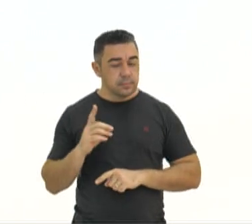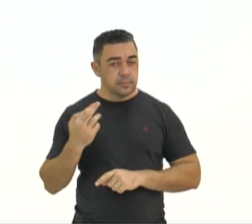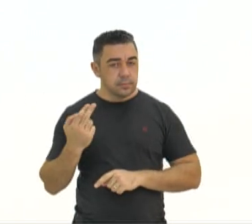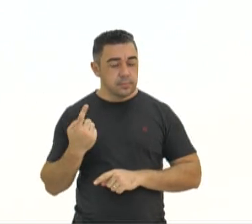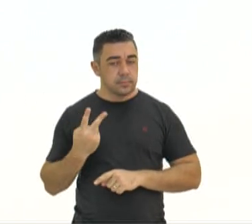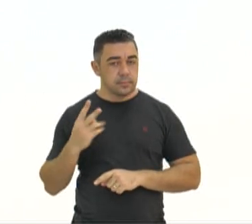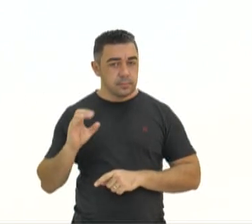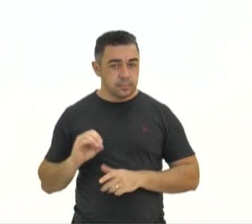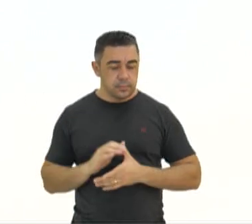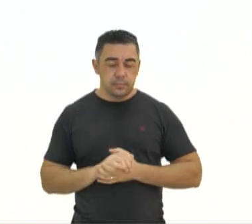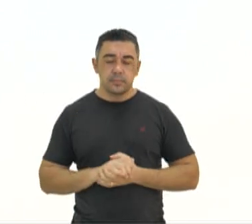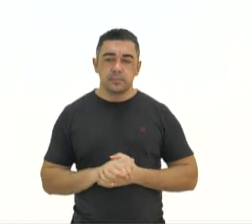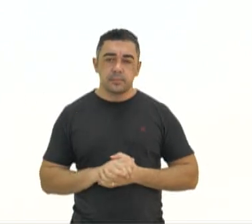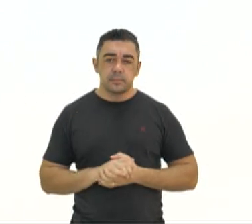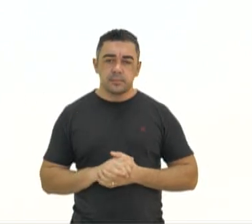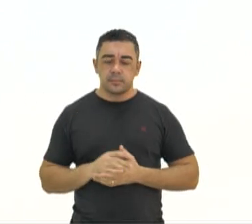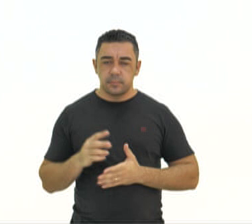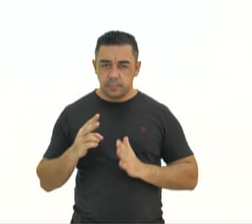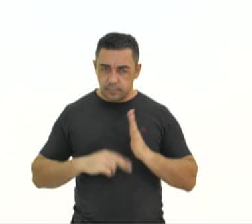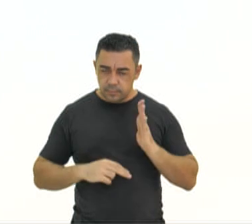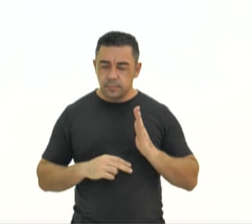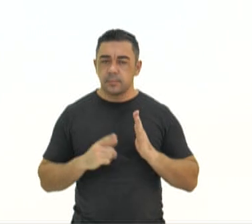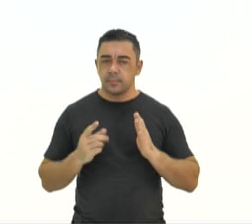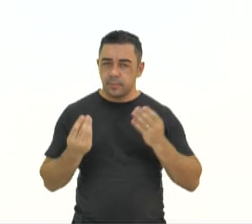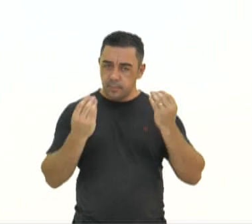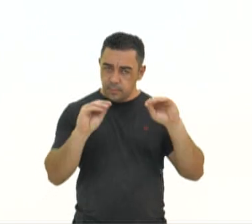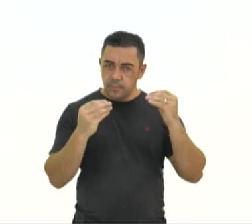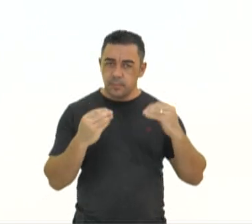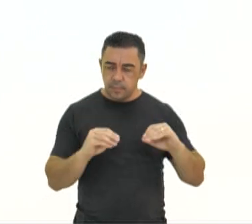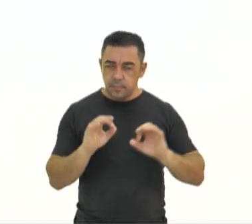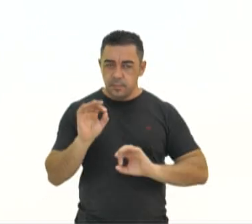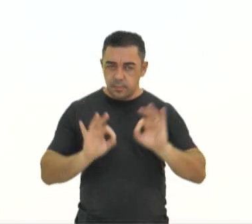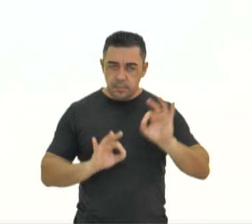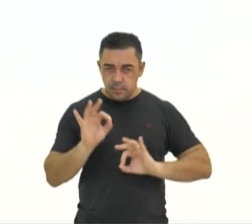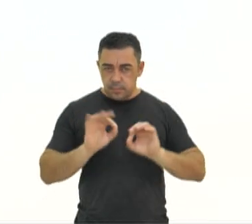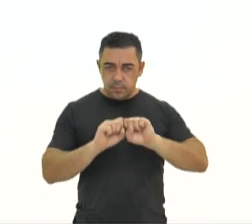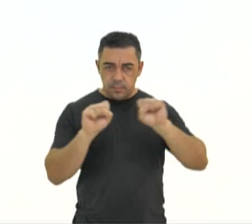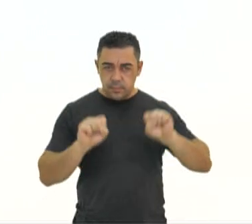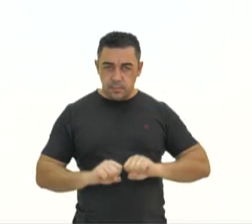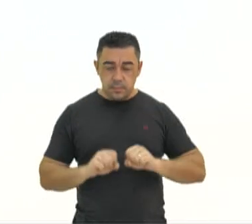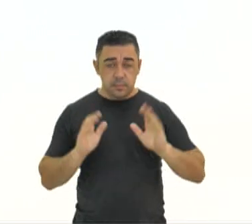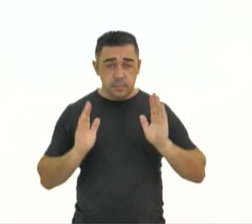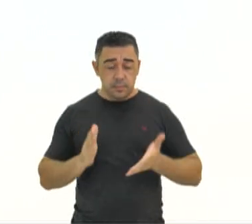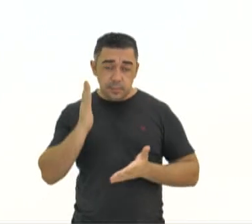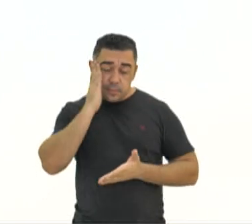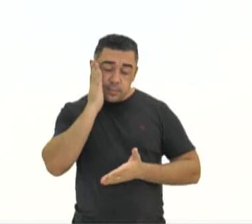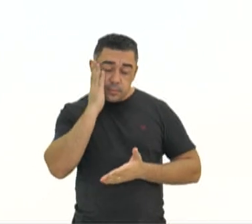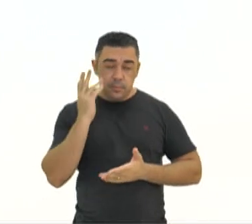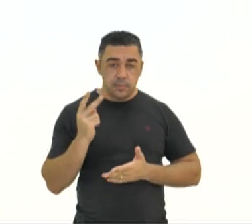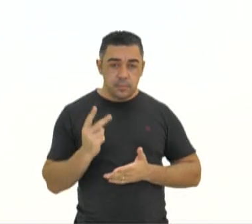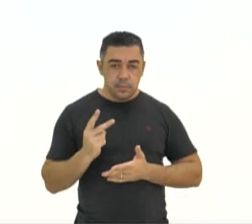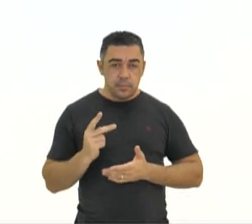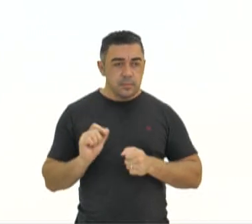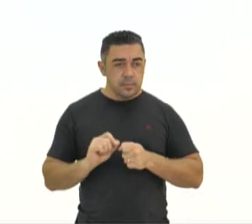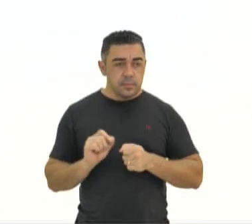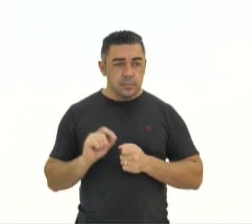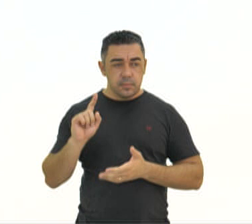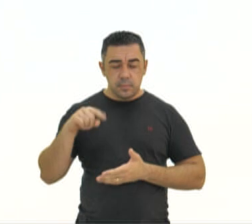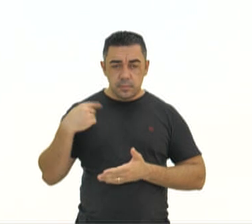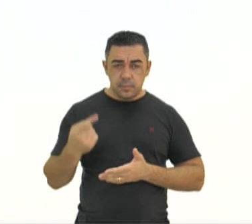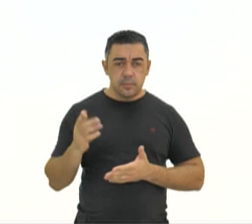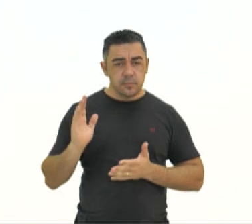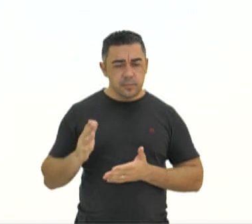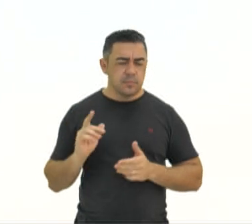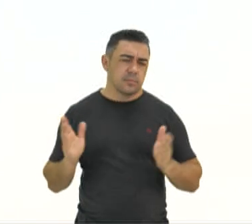igual a R$120. Então, você vai lendo a questão e vai montando seu sistema. Temos duas equações. Depois que você tem duas